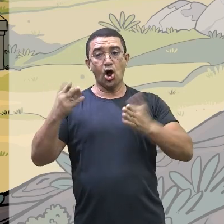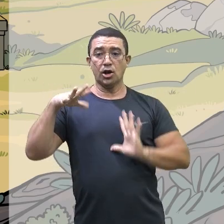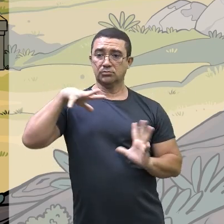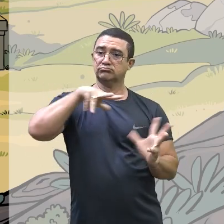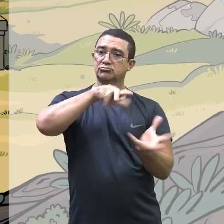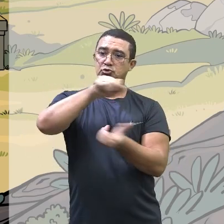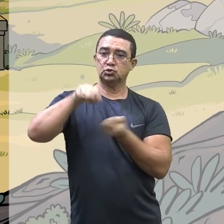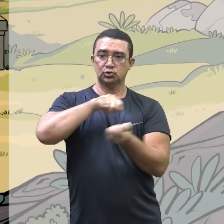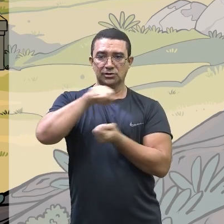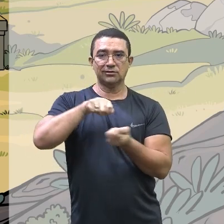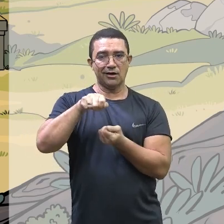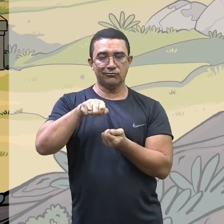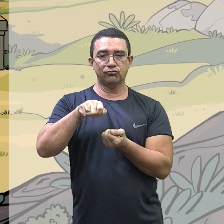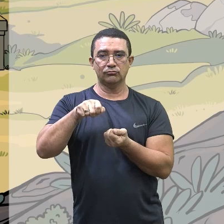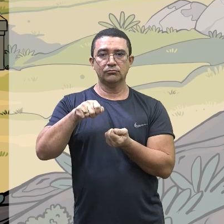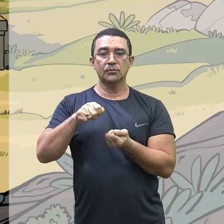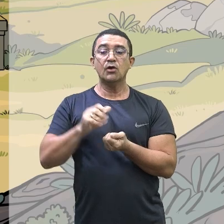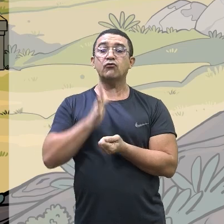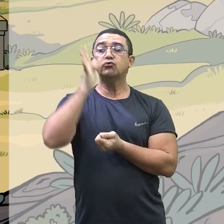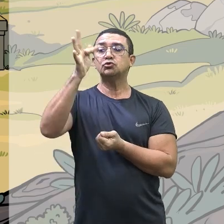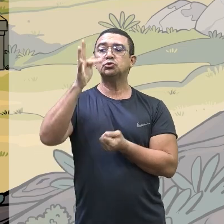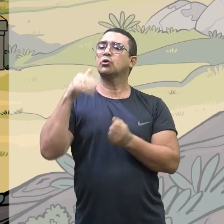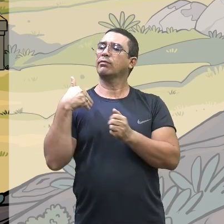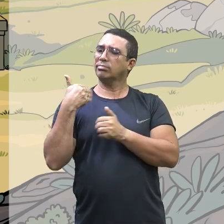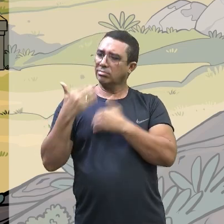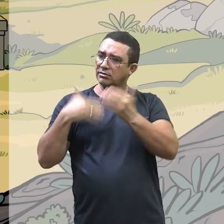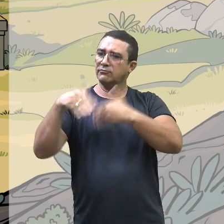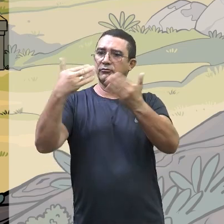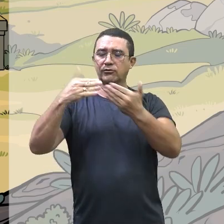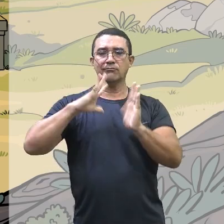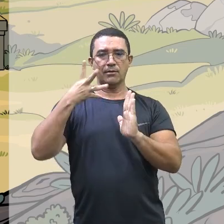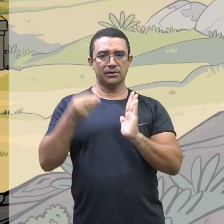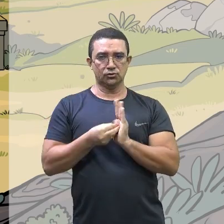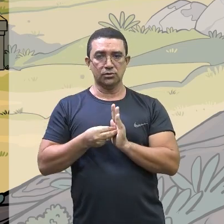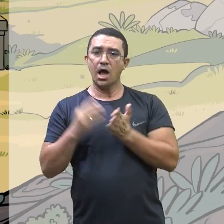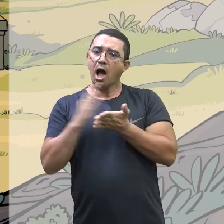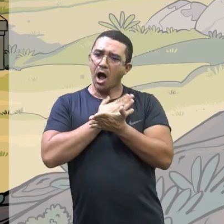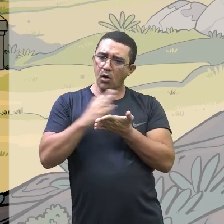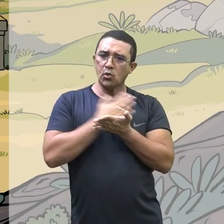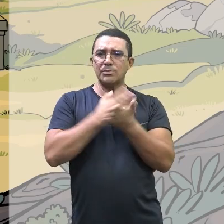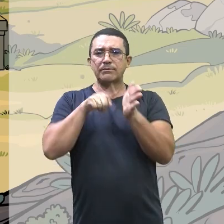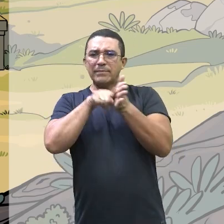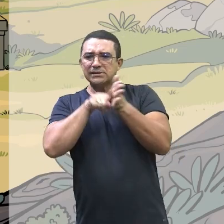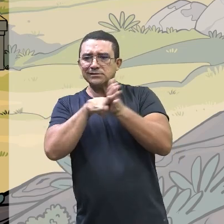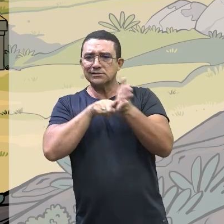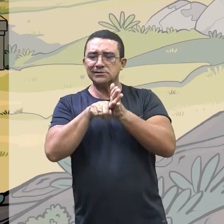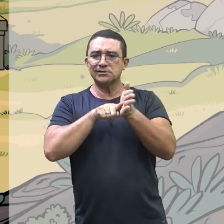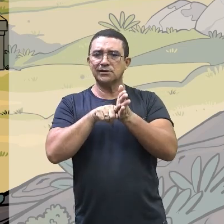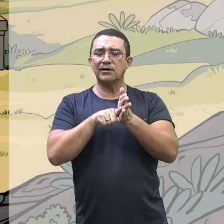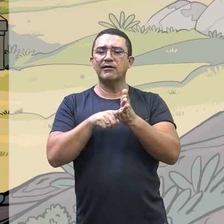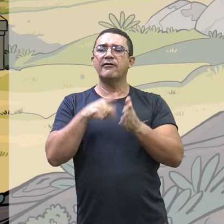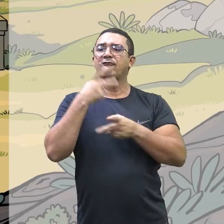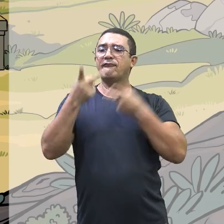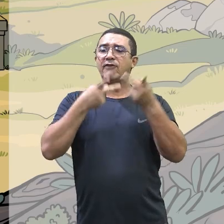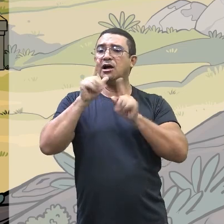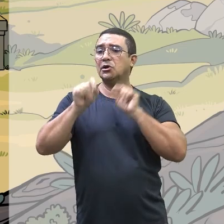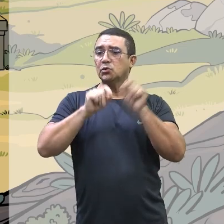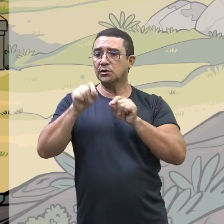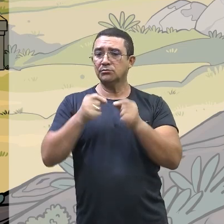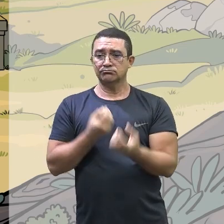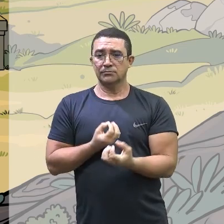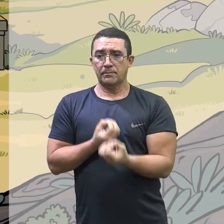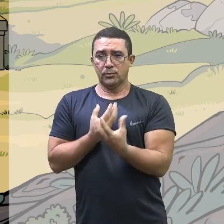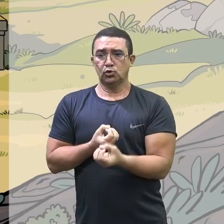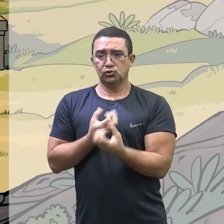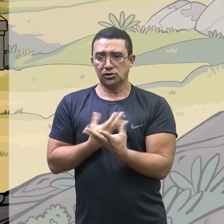da sustentabilidade para desenvolver a Amazônia. Tem estudos que dizem que no último ano, né, a produção de